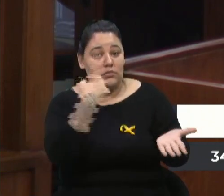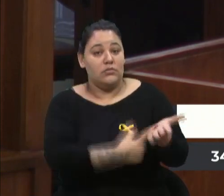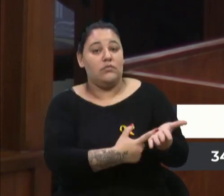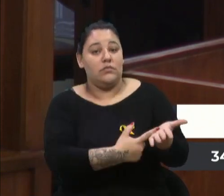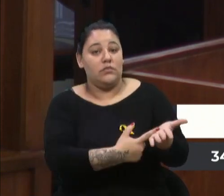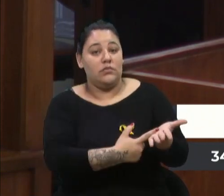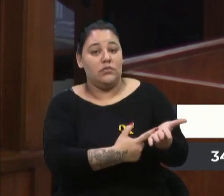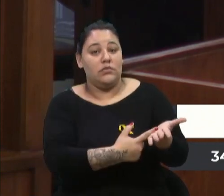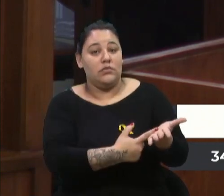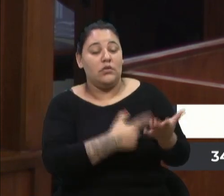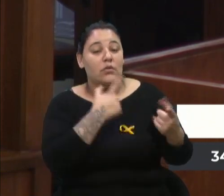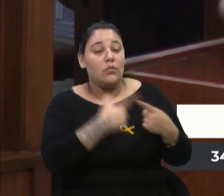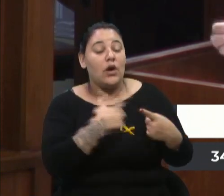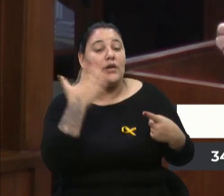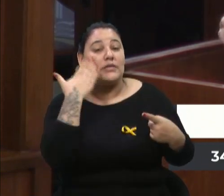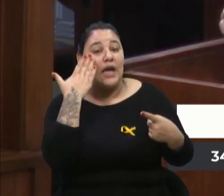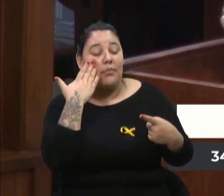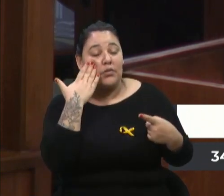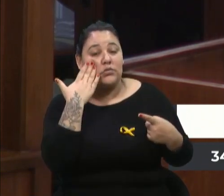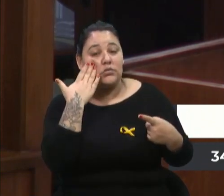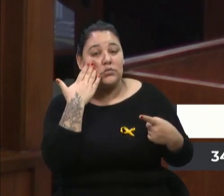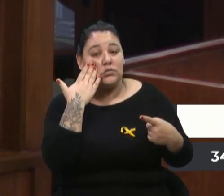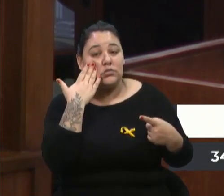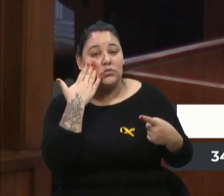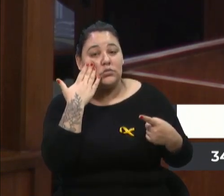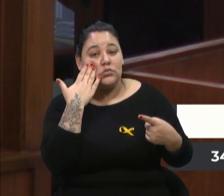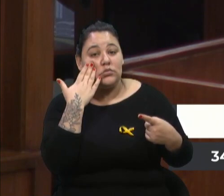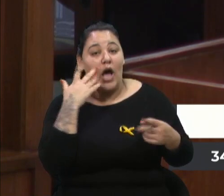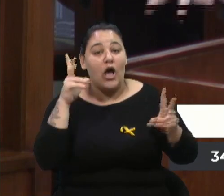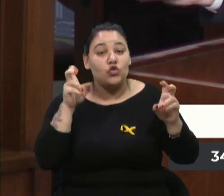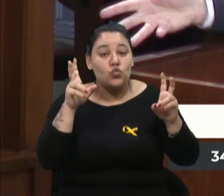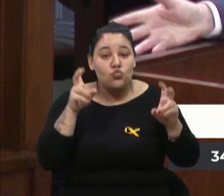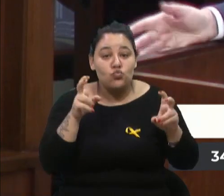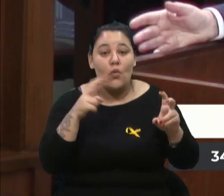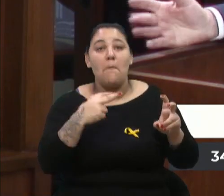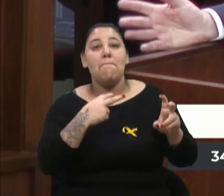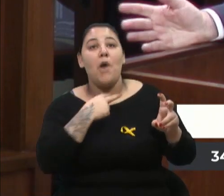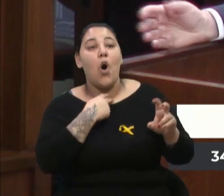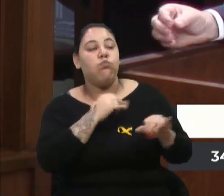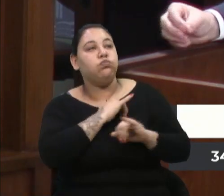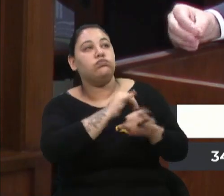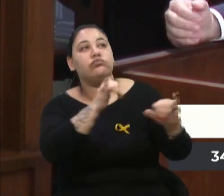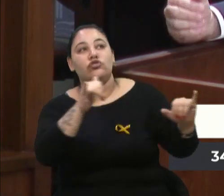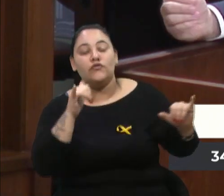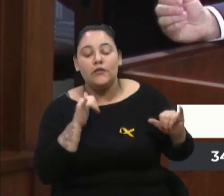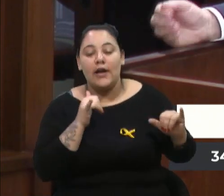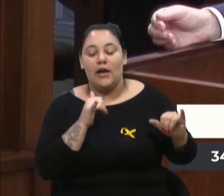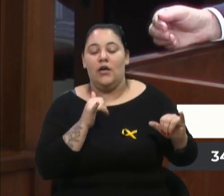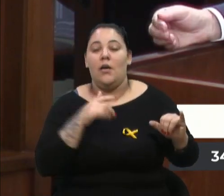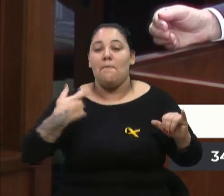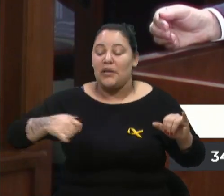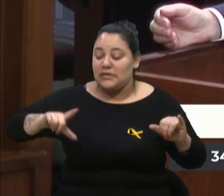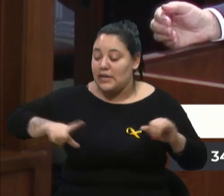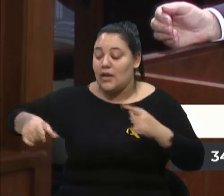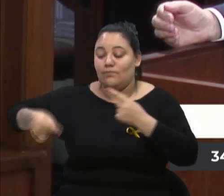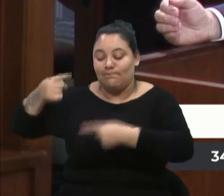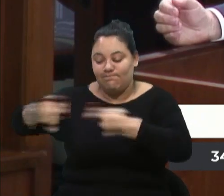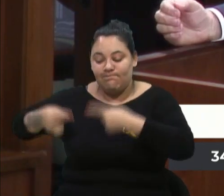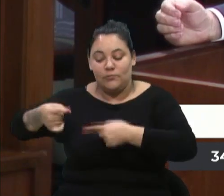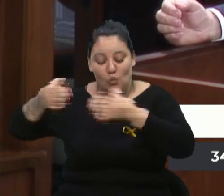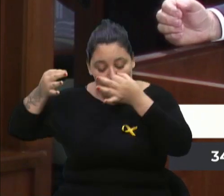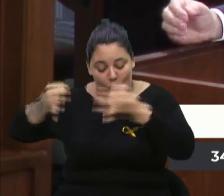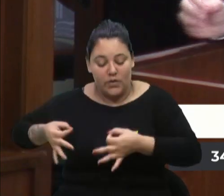matérias, elas não podem ser assodadas e trazidas sem uma discussão ampla.